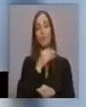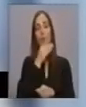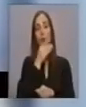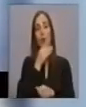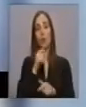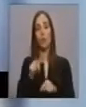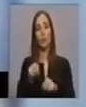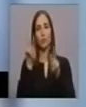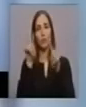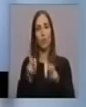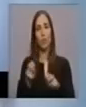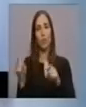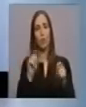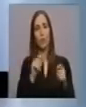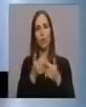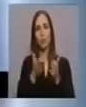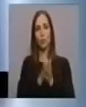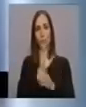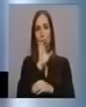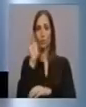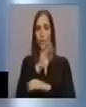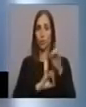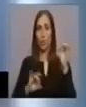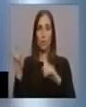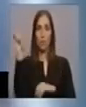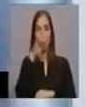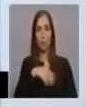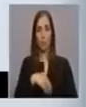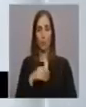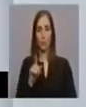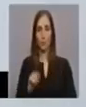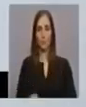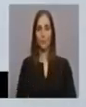ter vários países da europa e noutros pontos do mundo